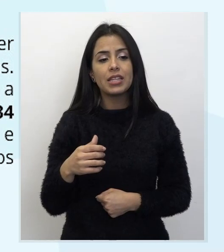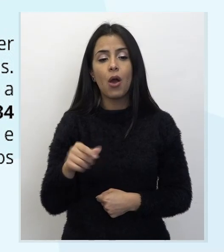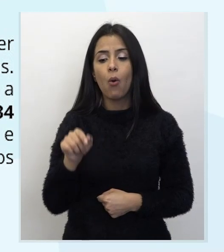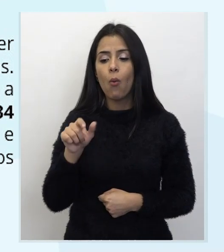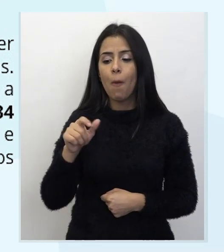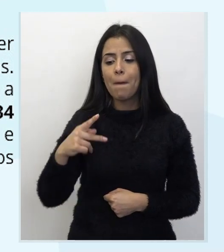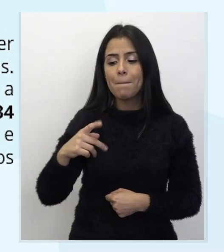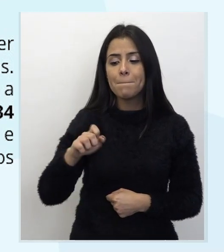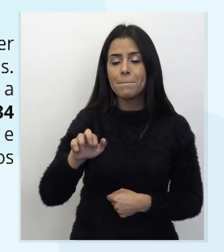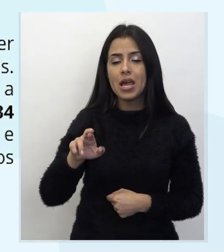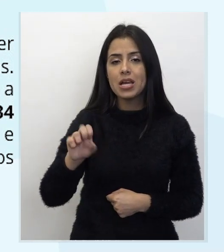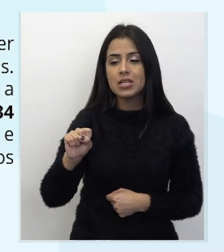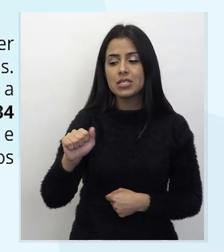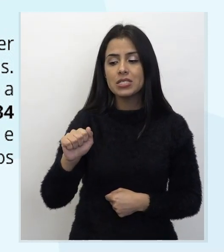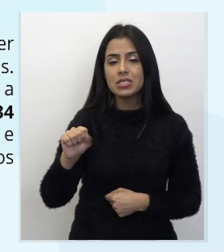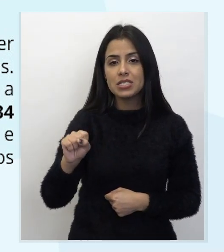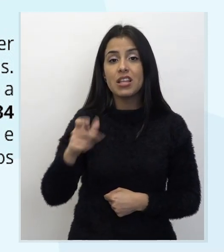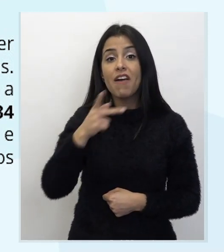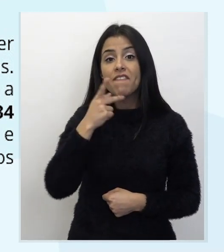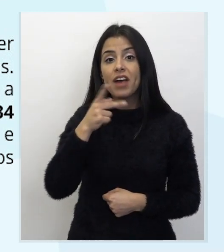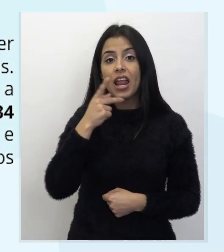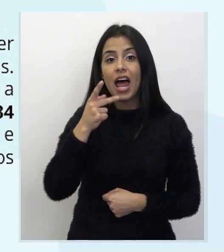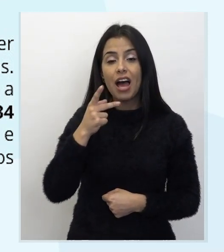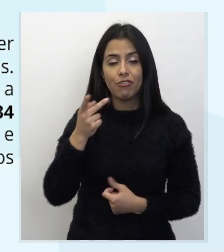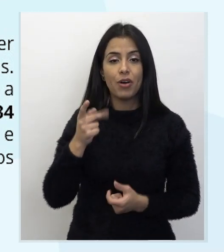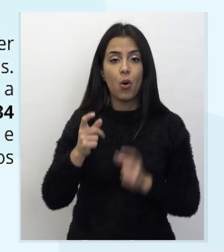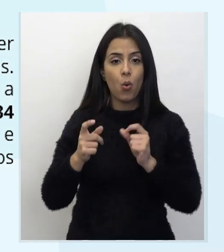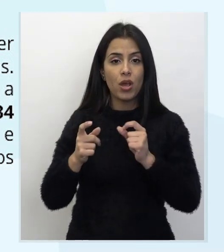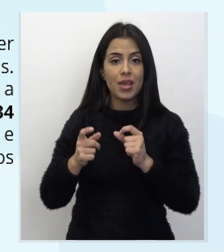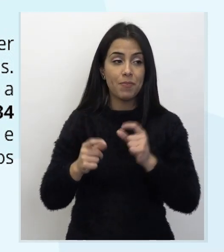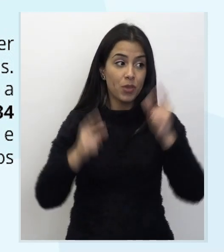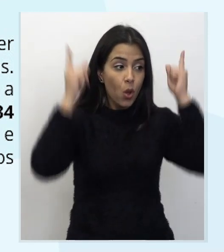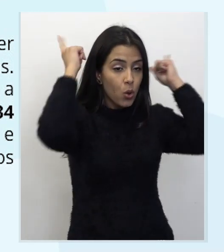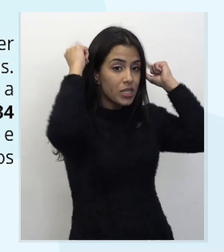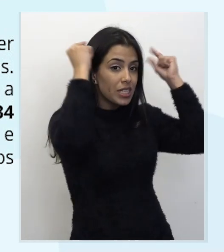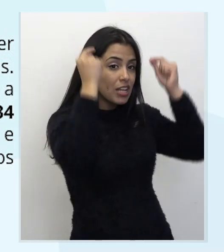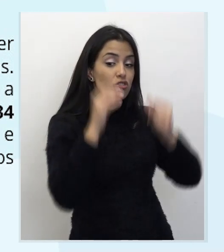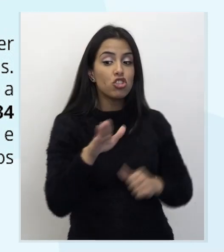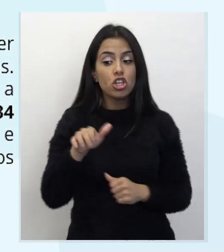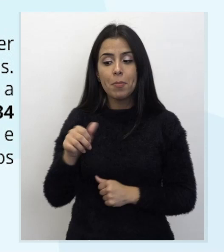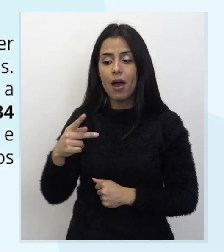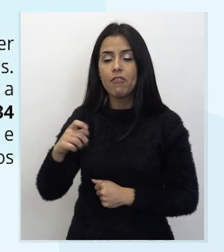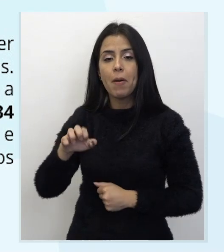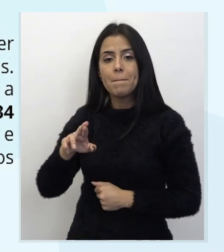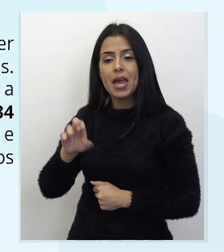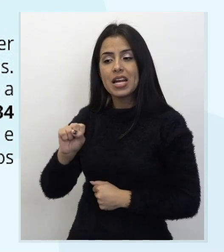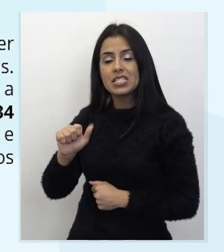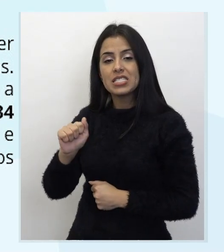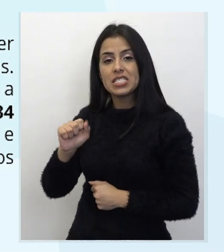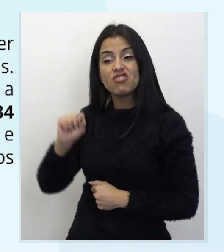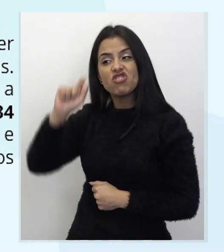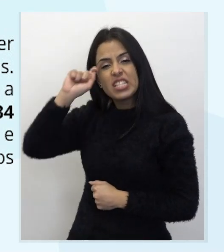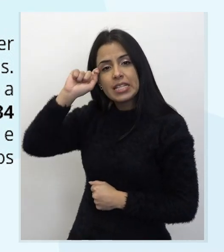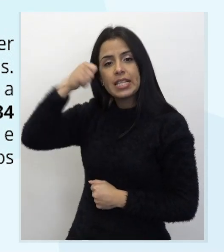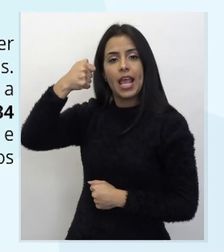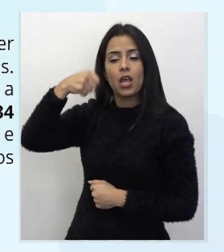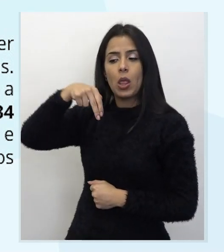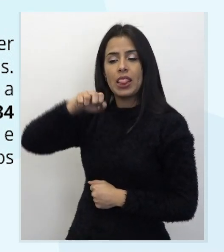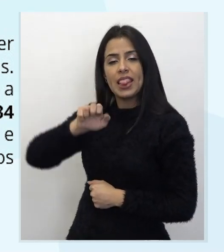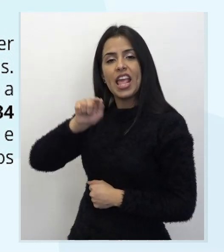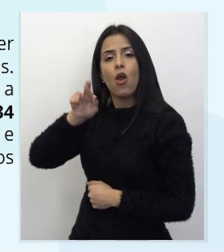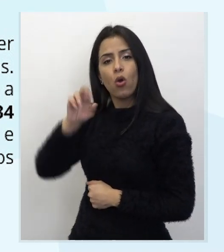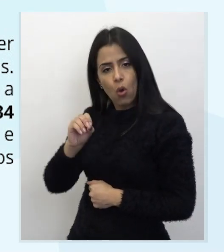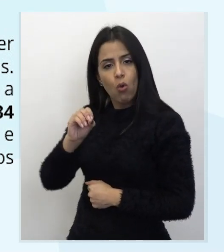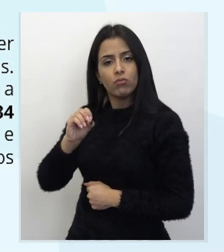como medos, o povo medo, né? Então, as guerras médicas, a guerra entre os gregos e os medos, né? E